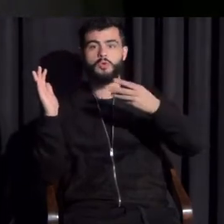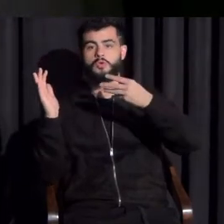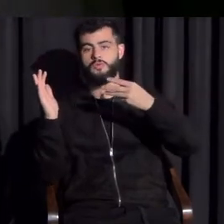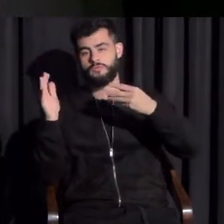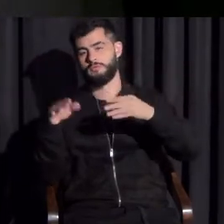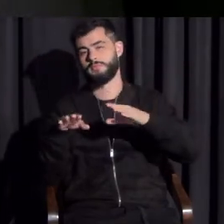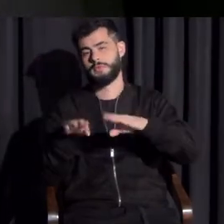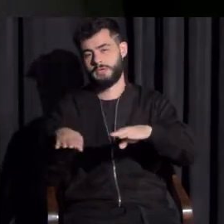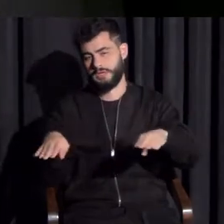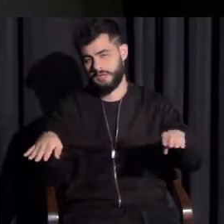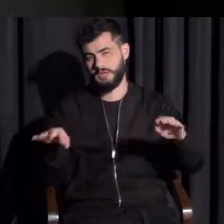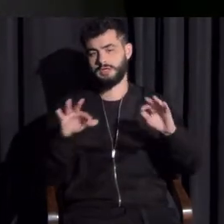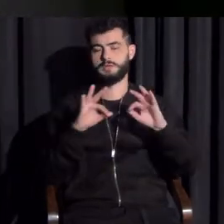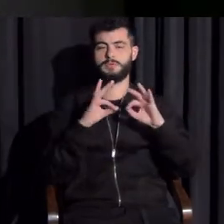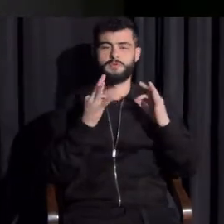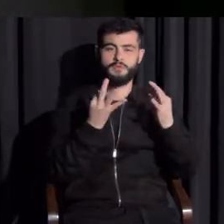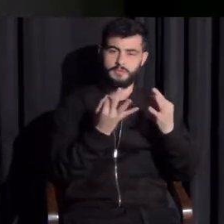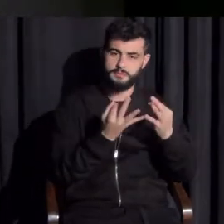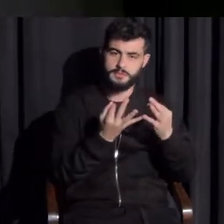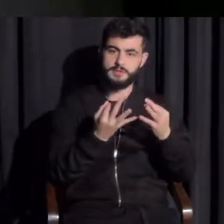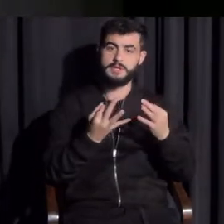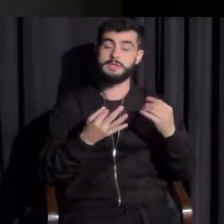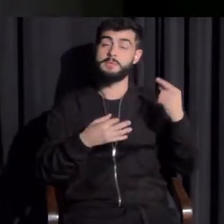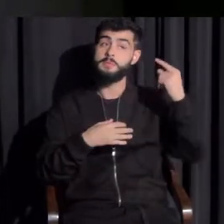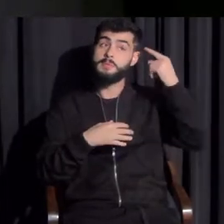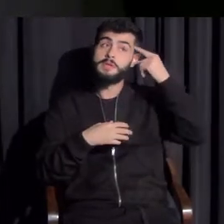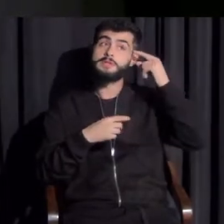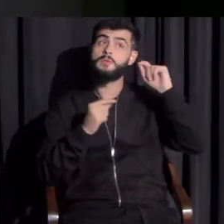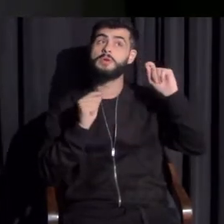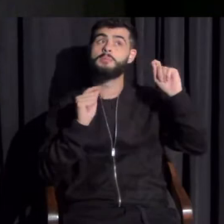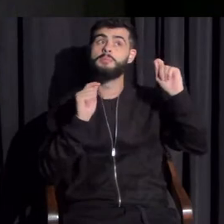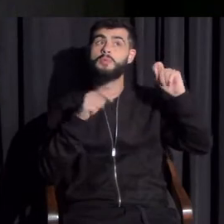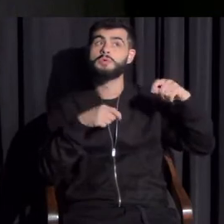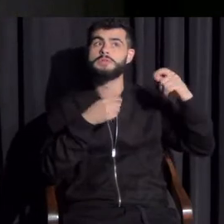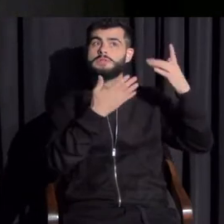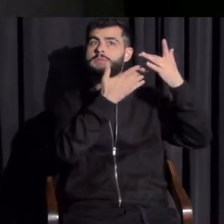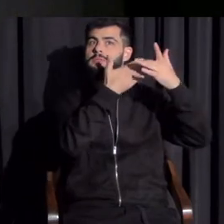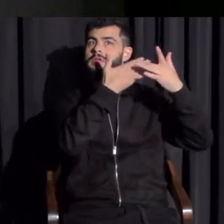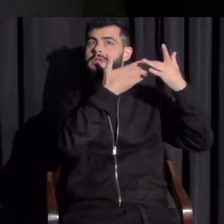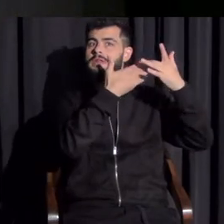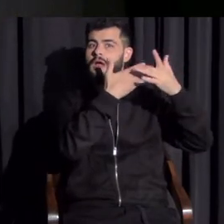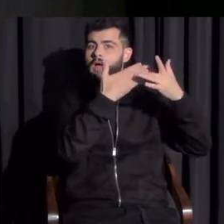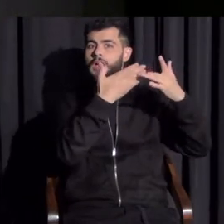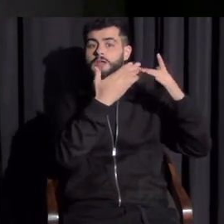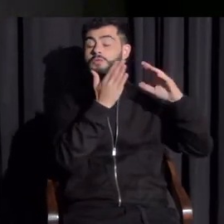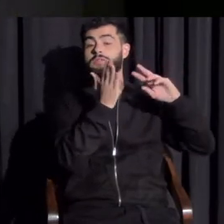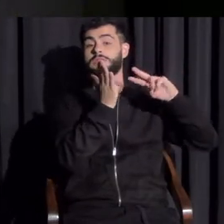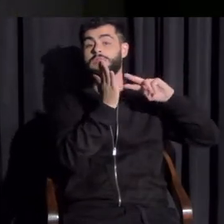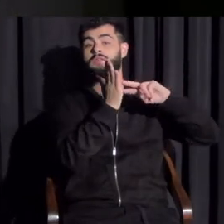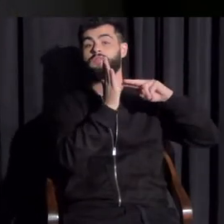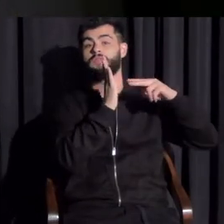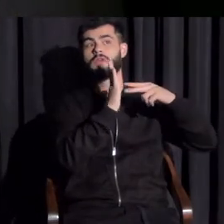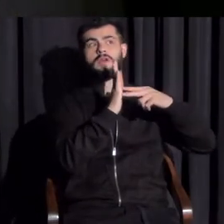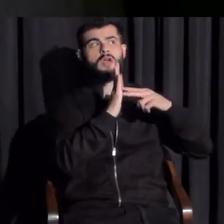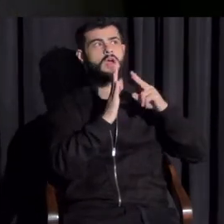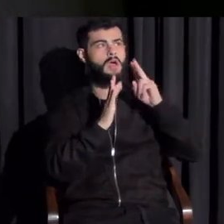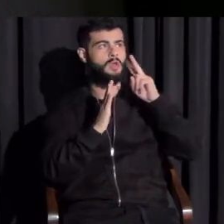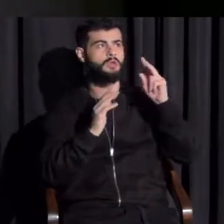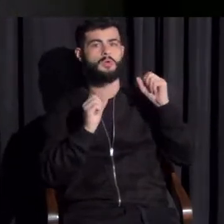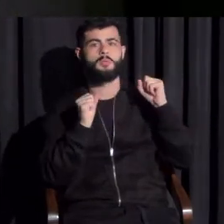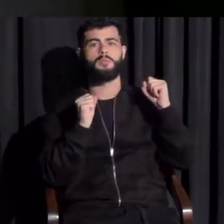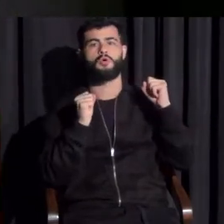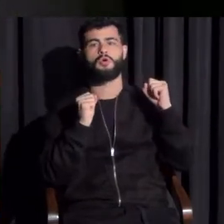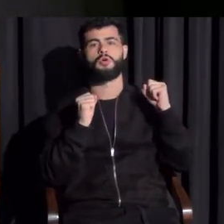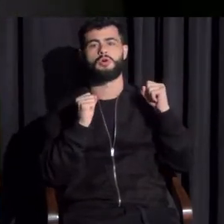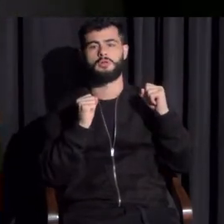lugar também de trazer signos e significados, e, sobretudo, esse lugar de pertença, né? Então, nessa dualidade que a gente está